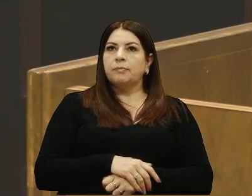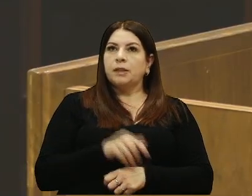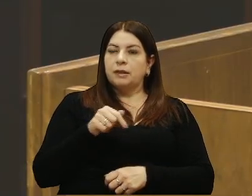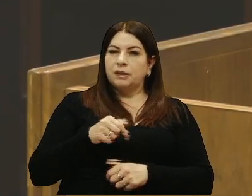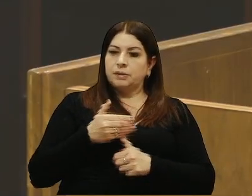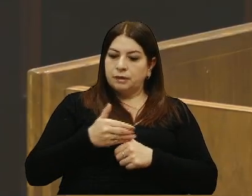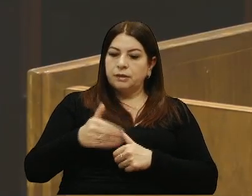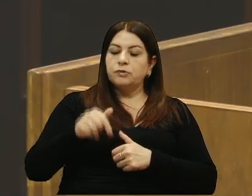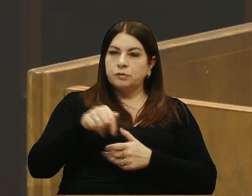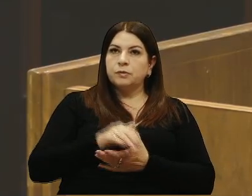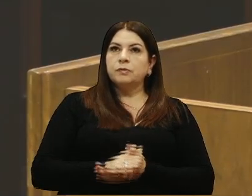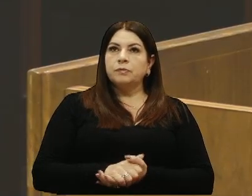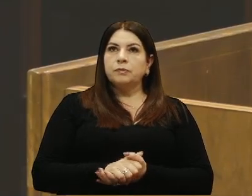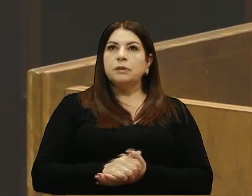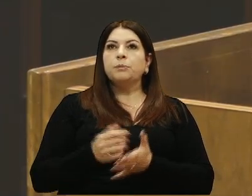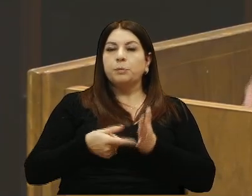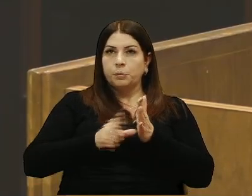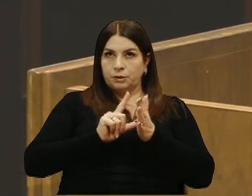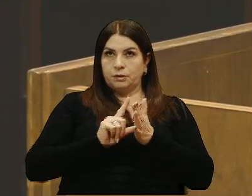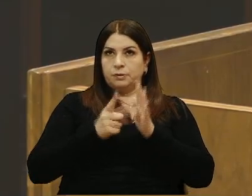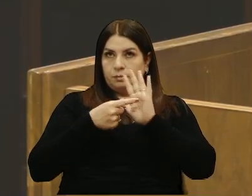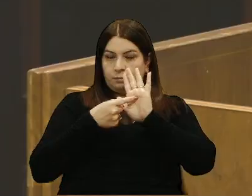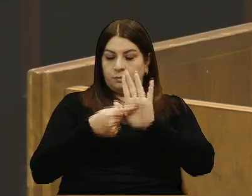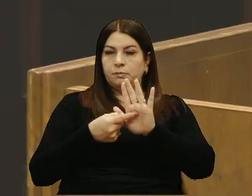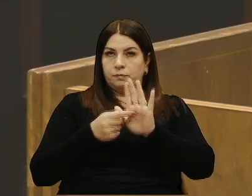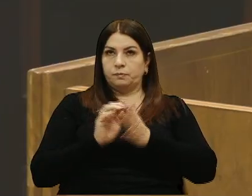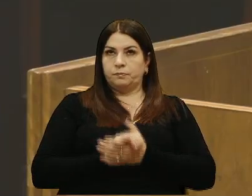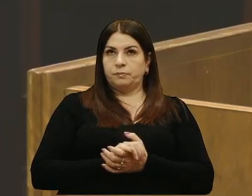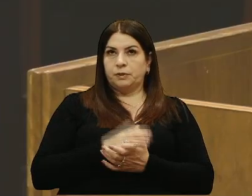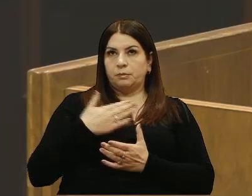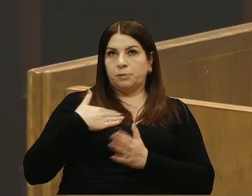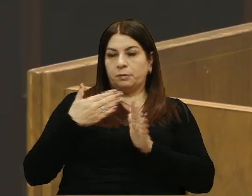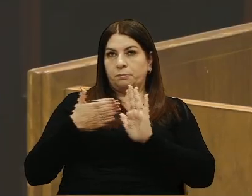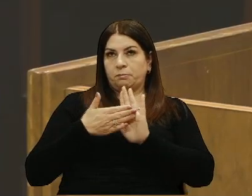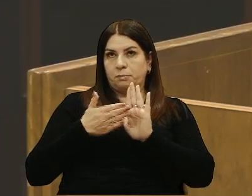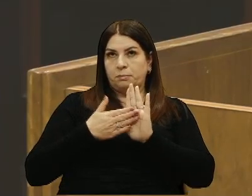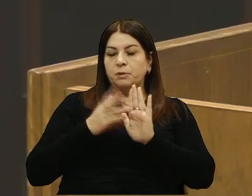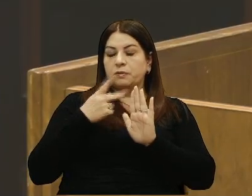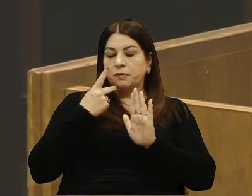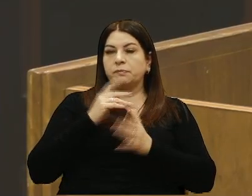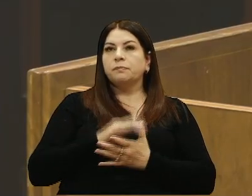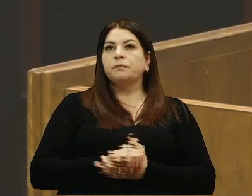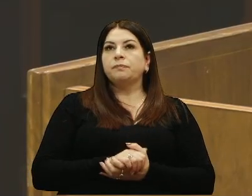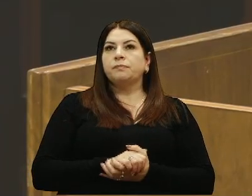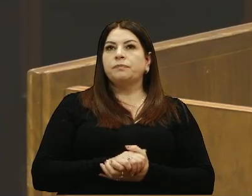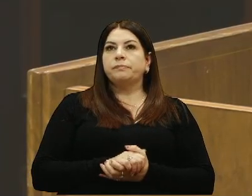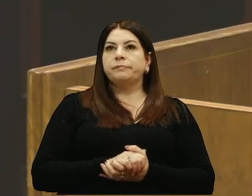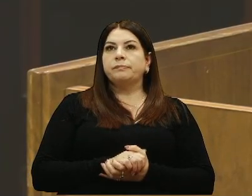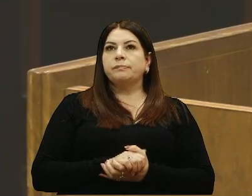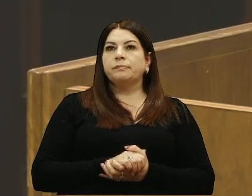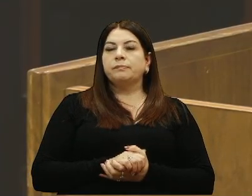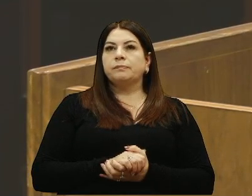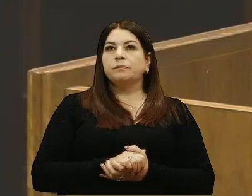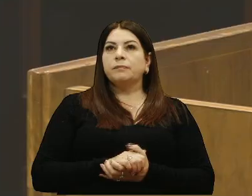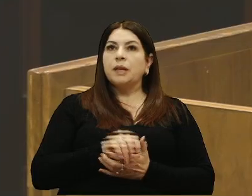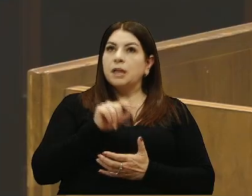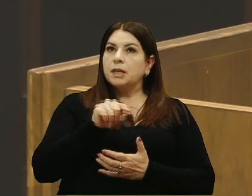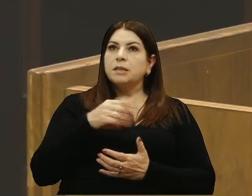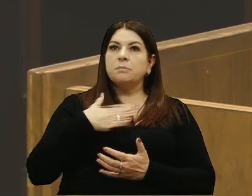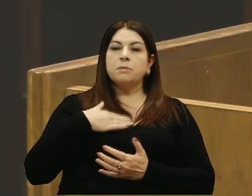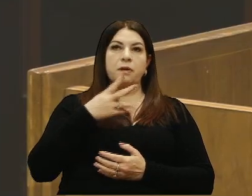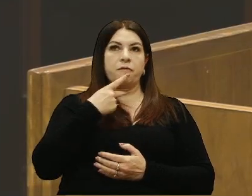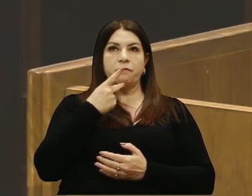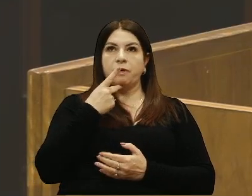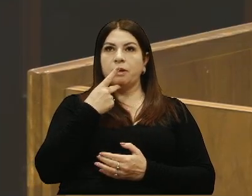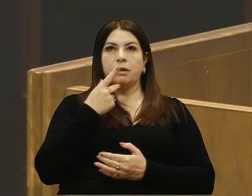legislação. Mas antes de eu apresentar a minha pauta, eu queria dizer o seguinte, que essa minha